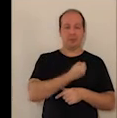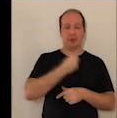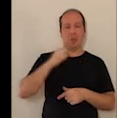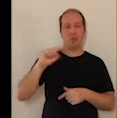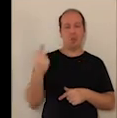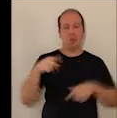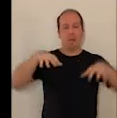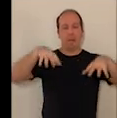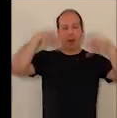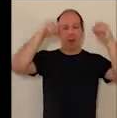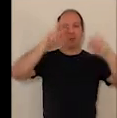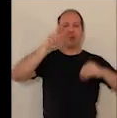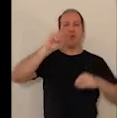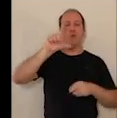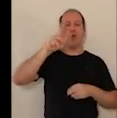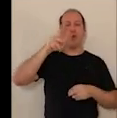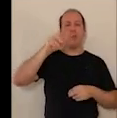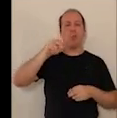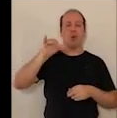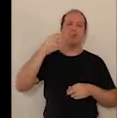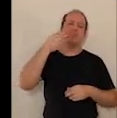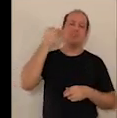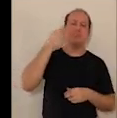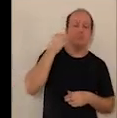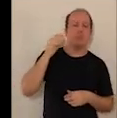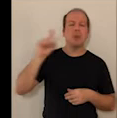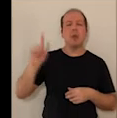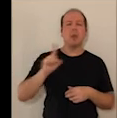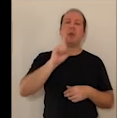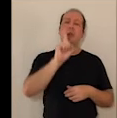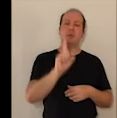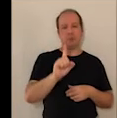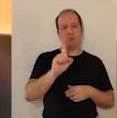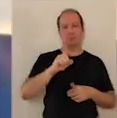palácio de Volpone. Mesmo dia. Volpone entrando.